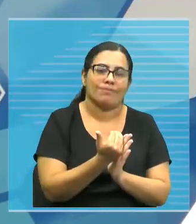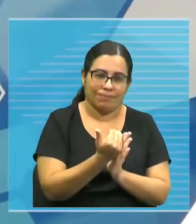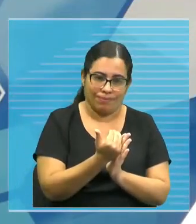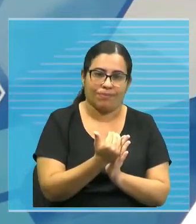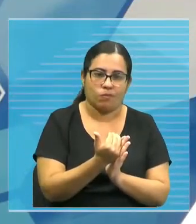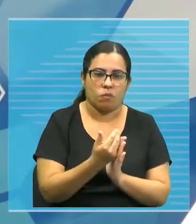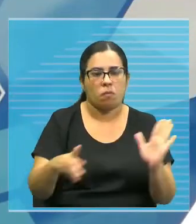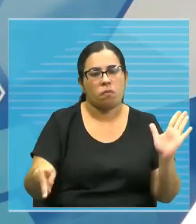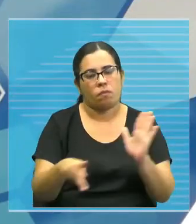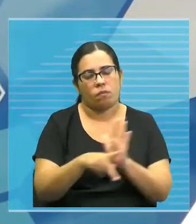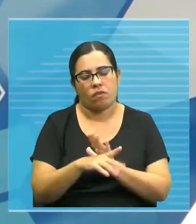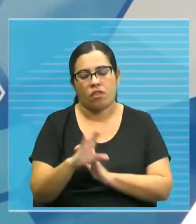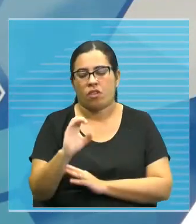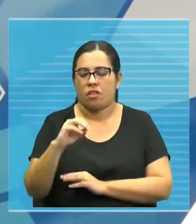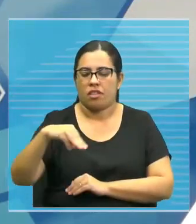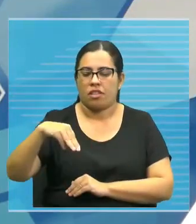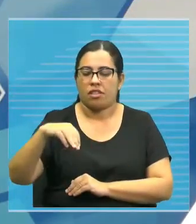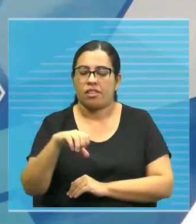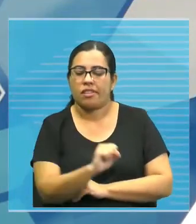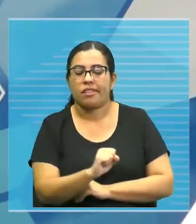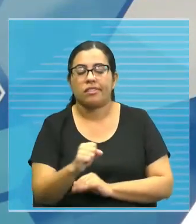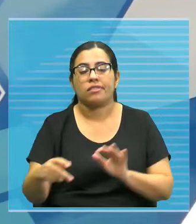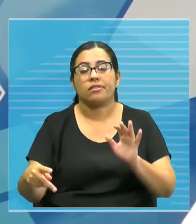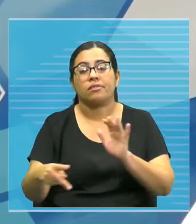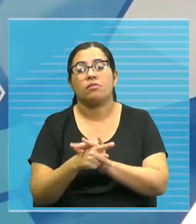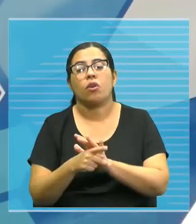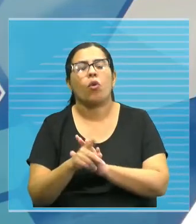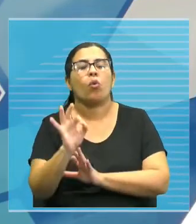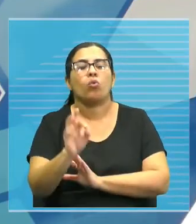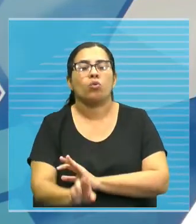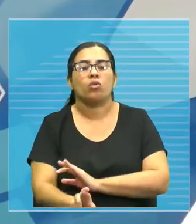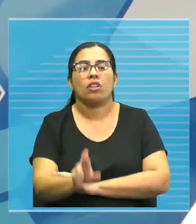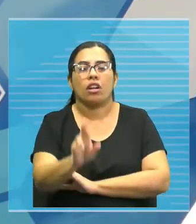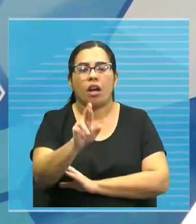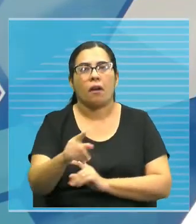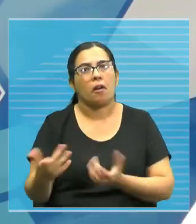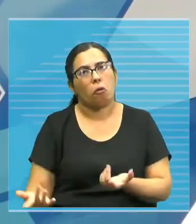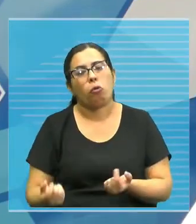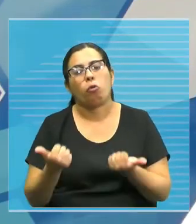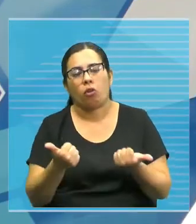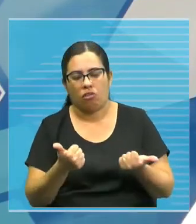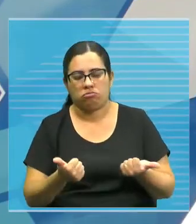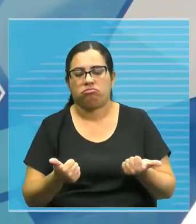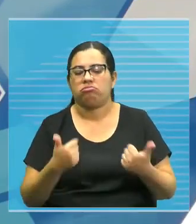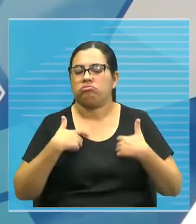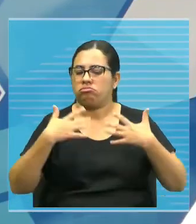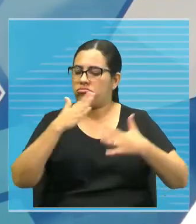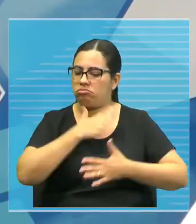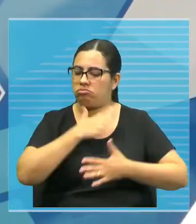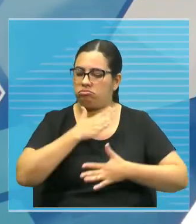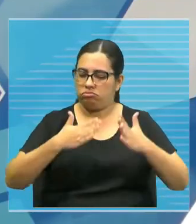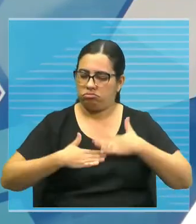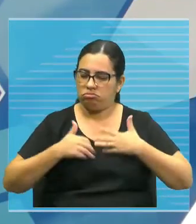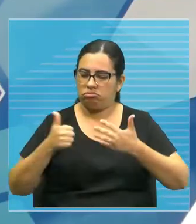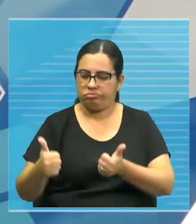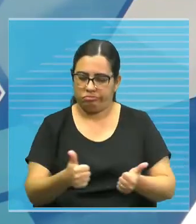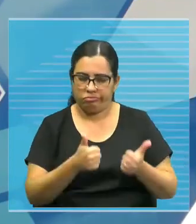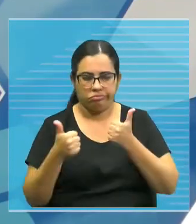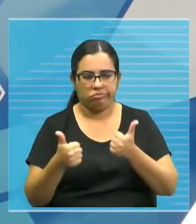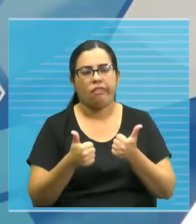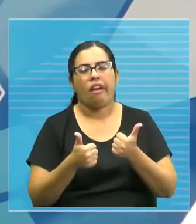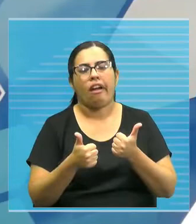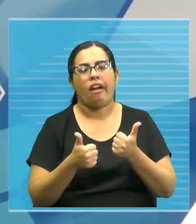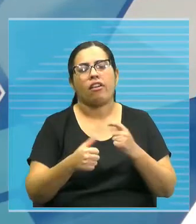da Saúde, é o completo bem-estar físico, social e